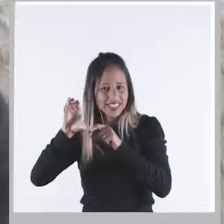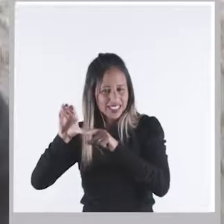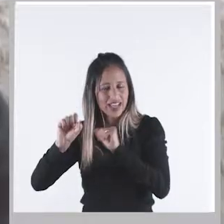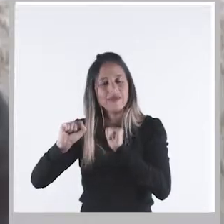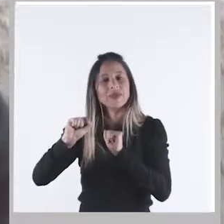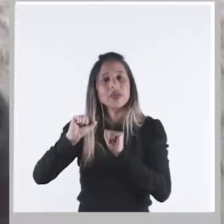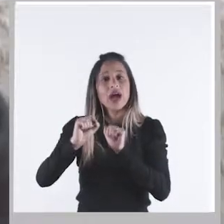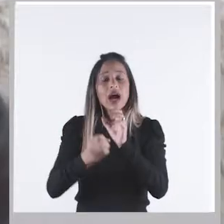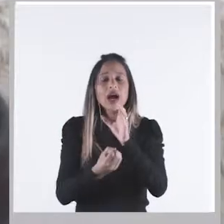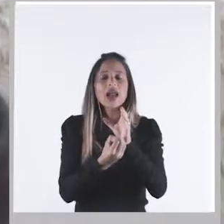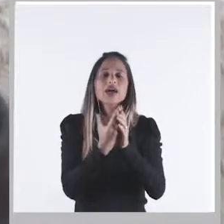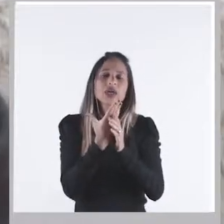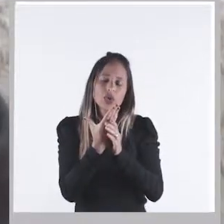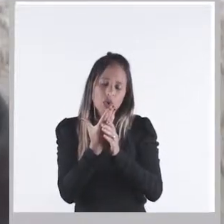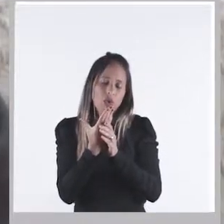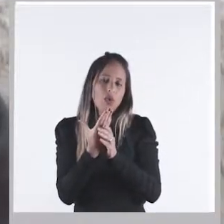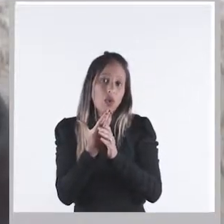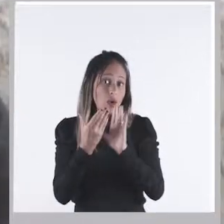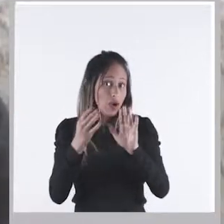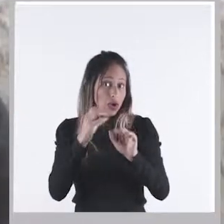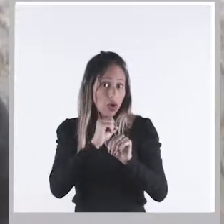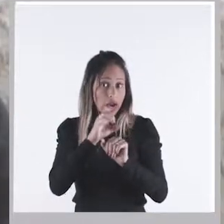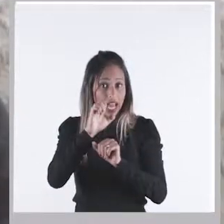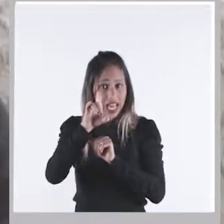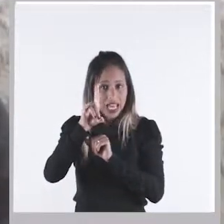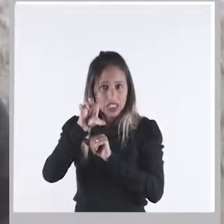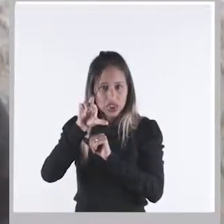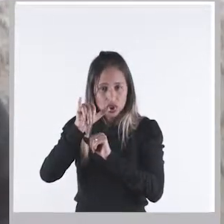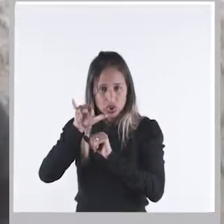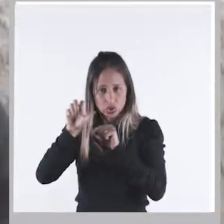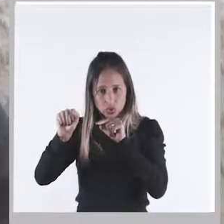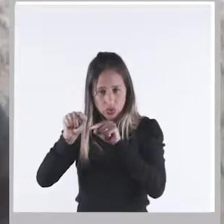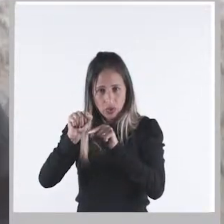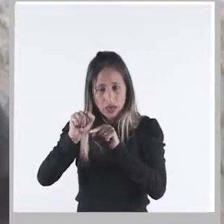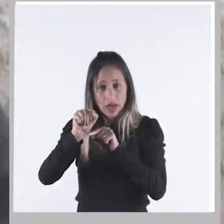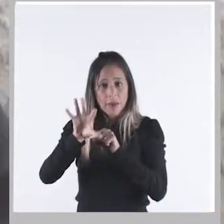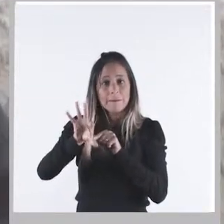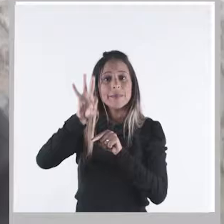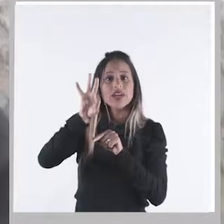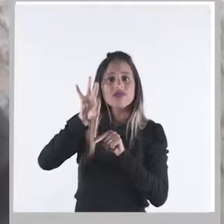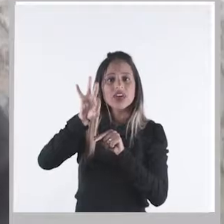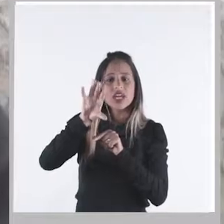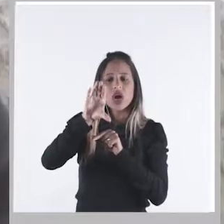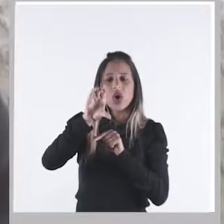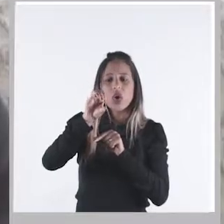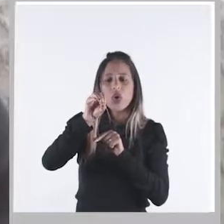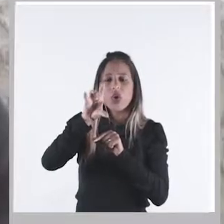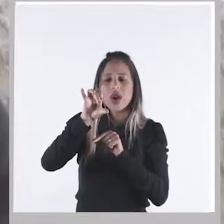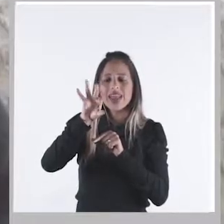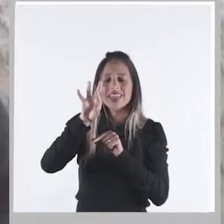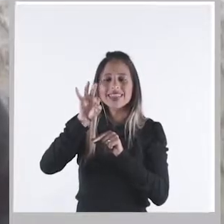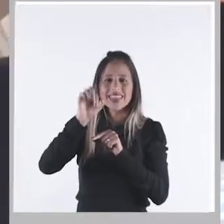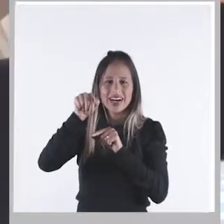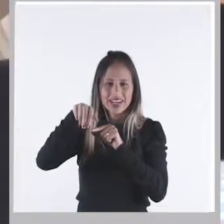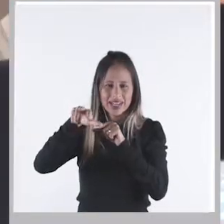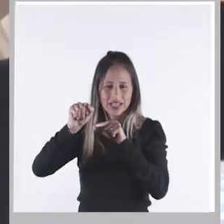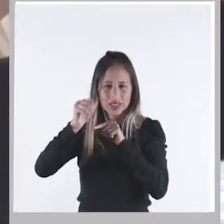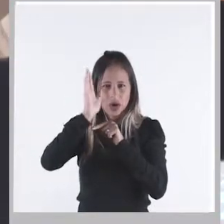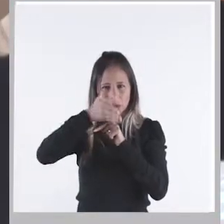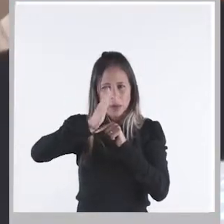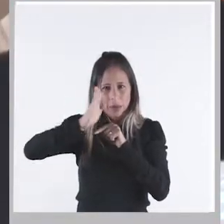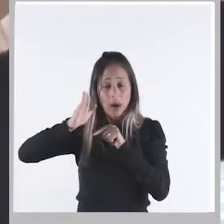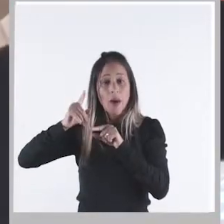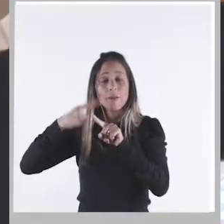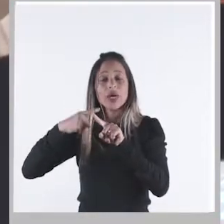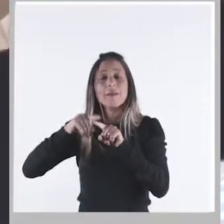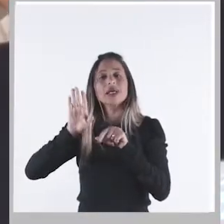criou logo que ela criou a editora, a preferência era por coletâneas. Né? A coletânea ela fica mais